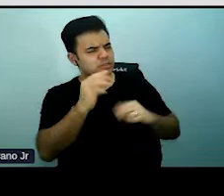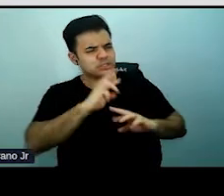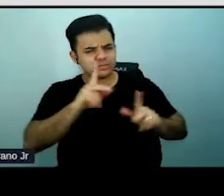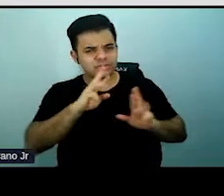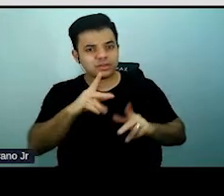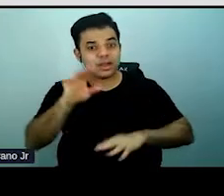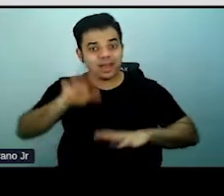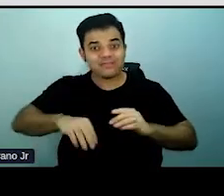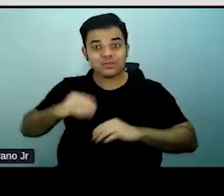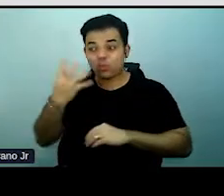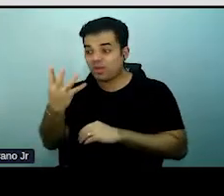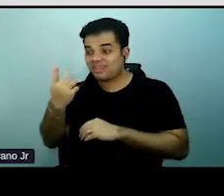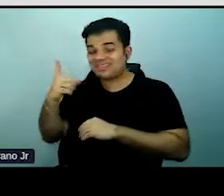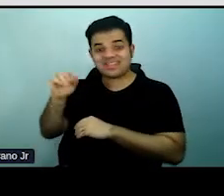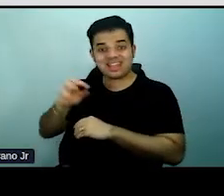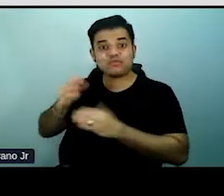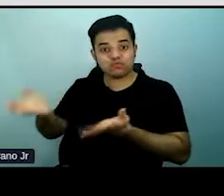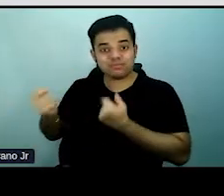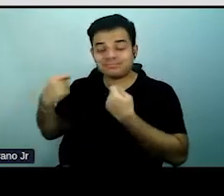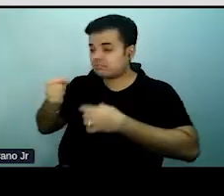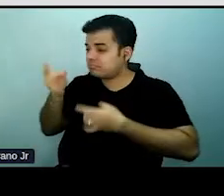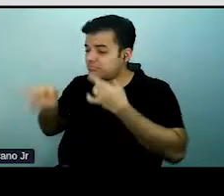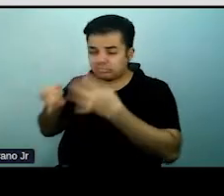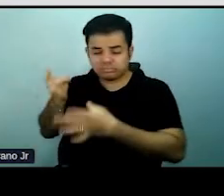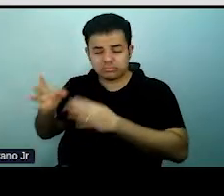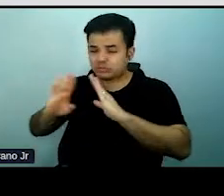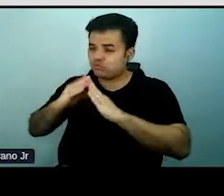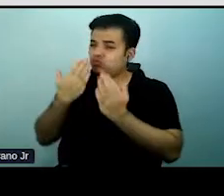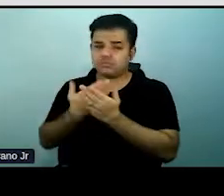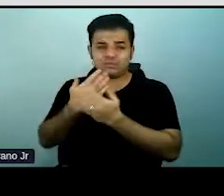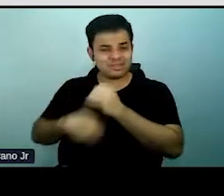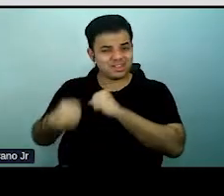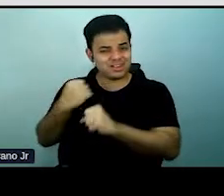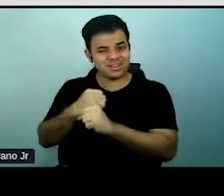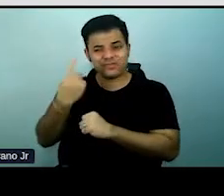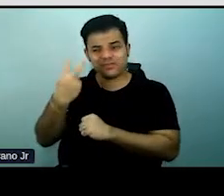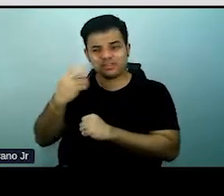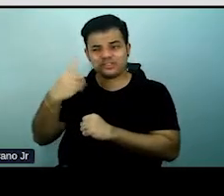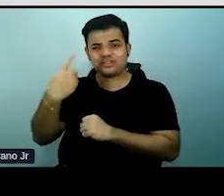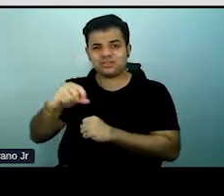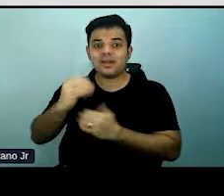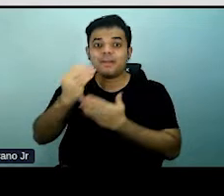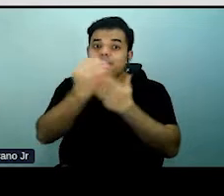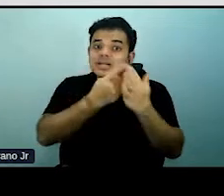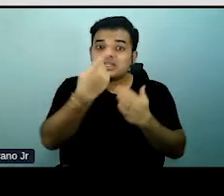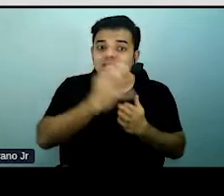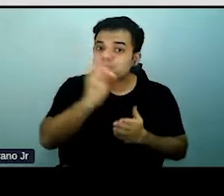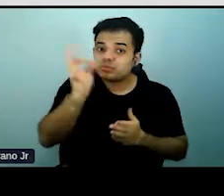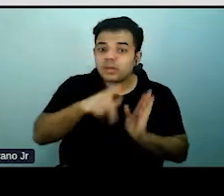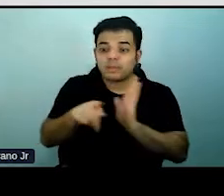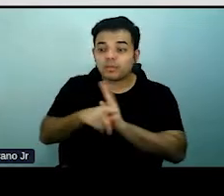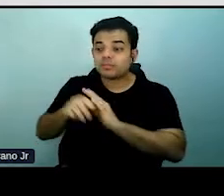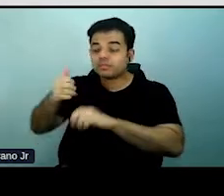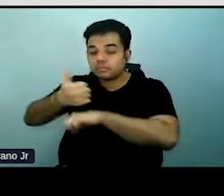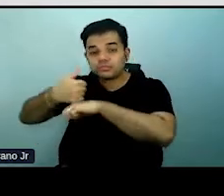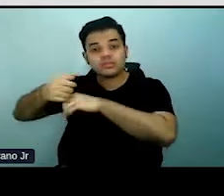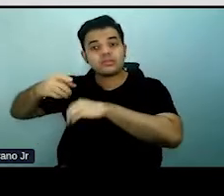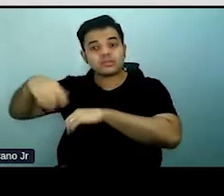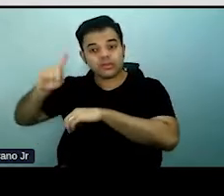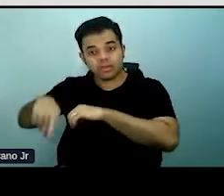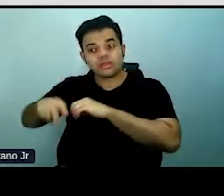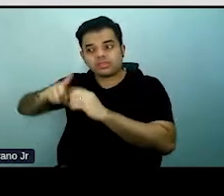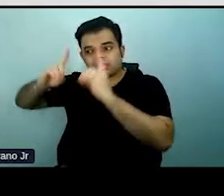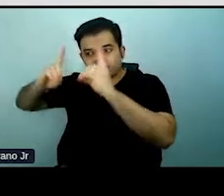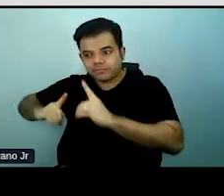10 jovens precisam deixar as salas de aula. No ano passado, isso. Menos de 10% dos profissionais com deficiência ocupam cargos